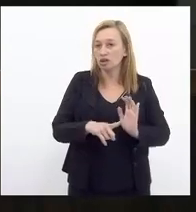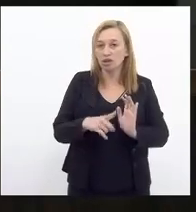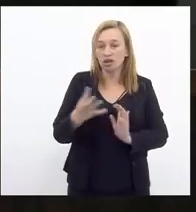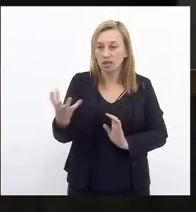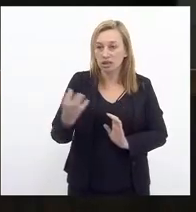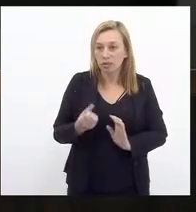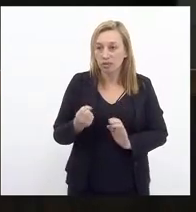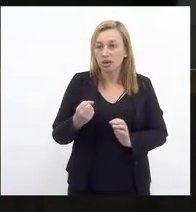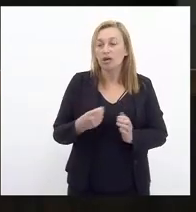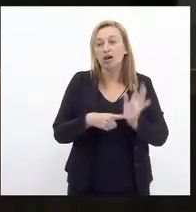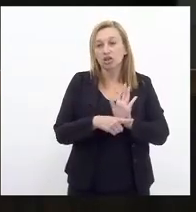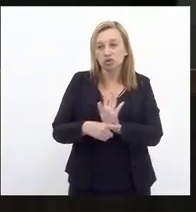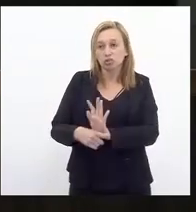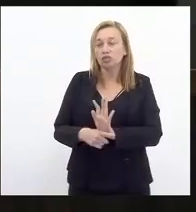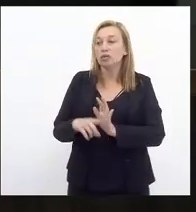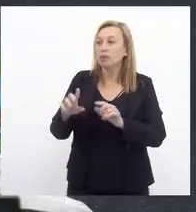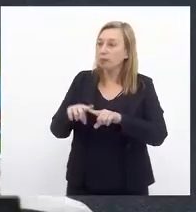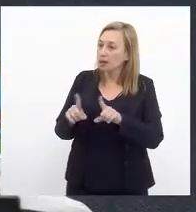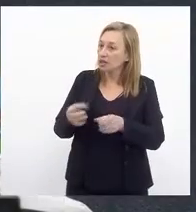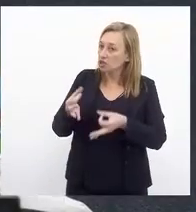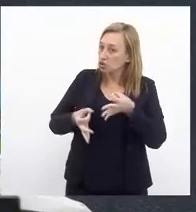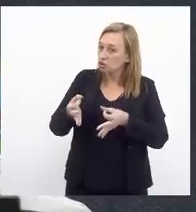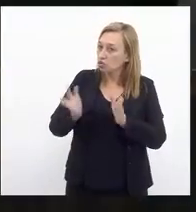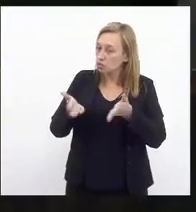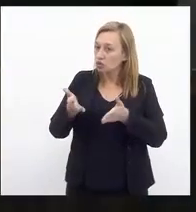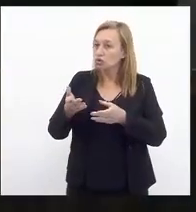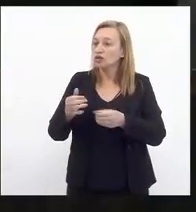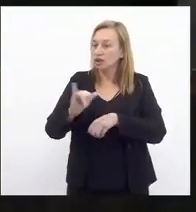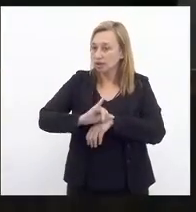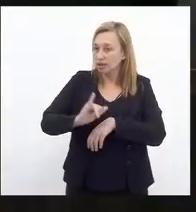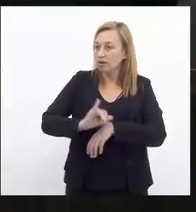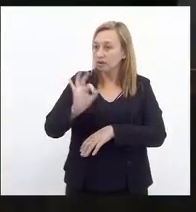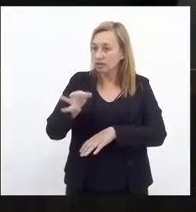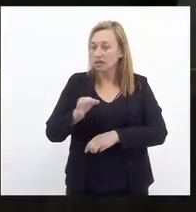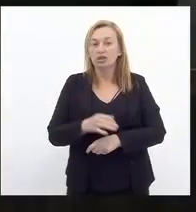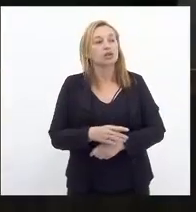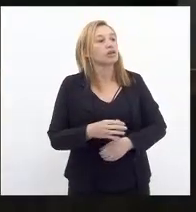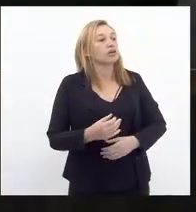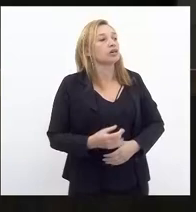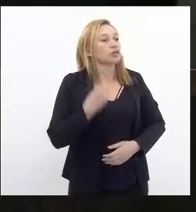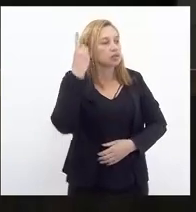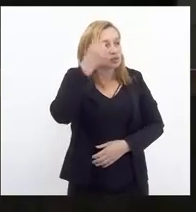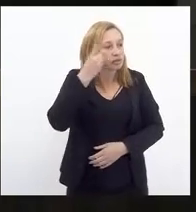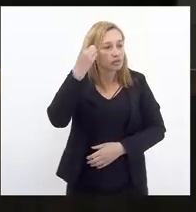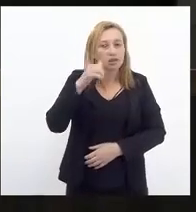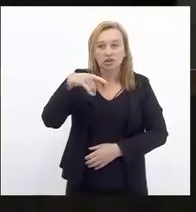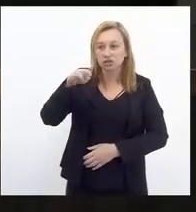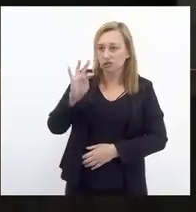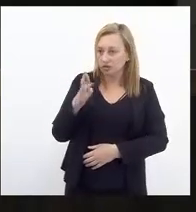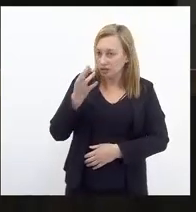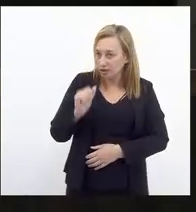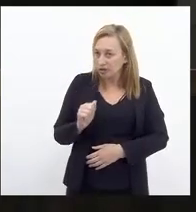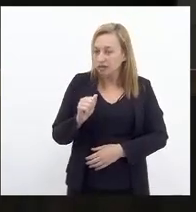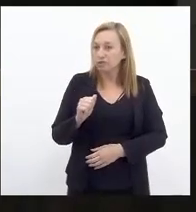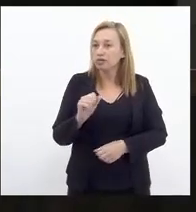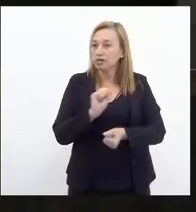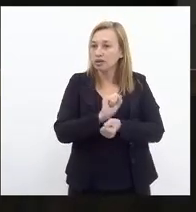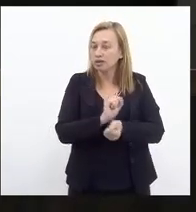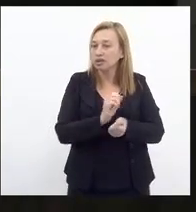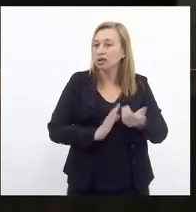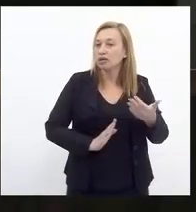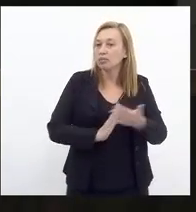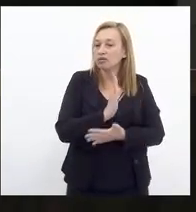da um mais que justa essa ajuda de hoje na capital o deputado WhatsApp foi Estamos esperando aprovação